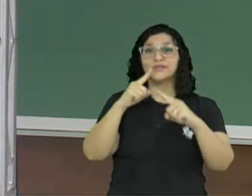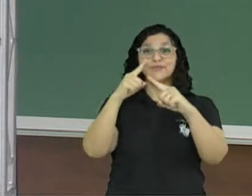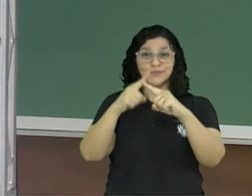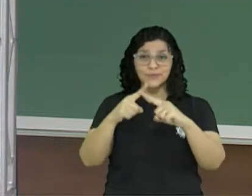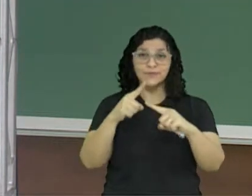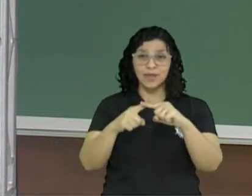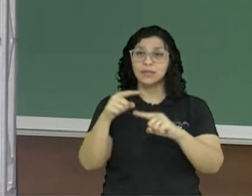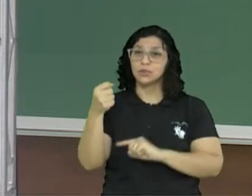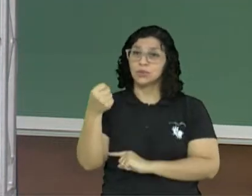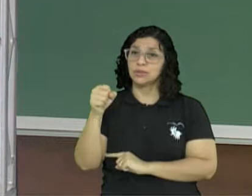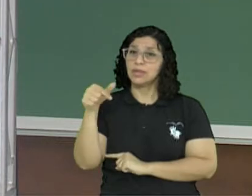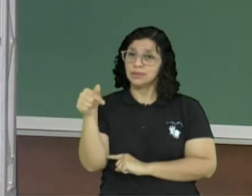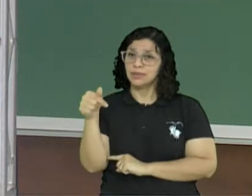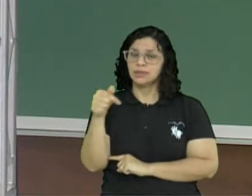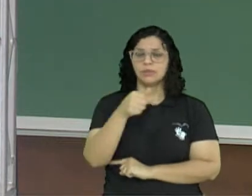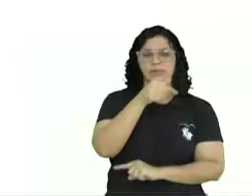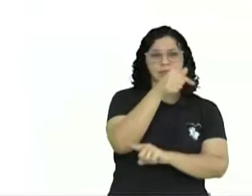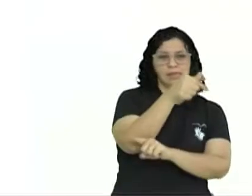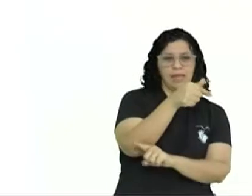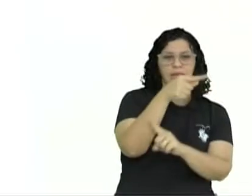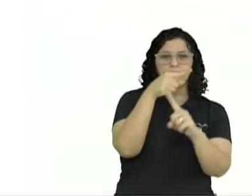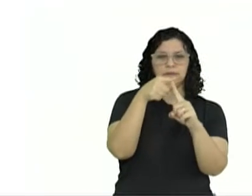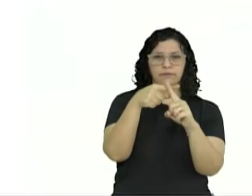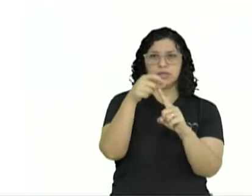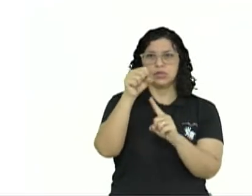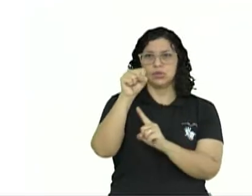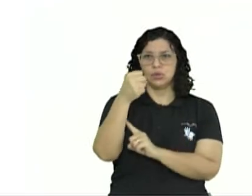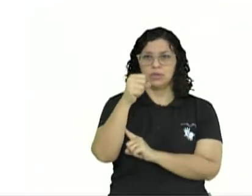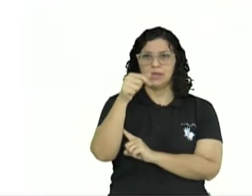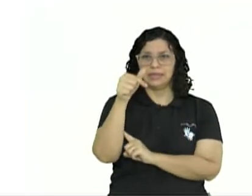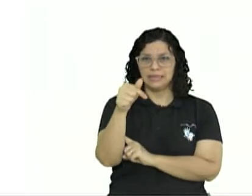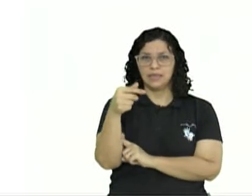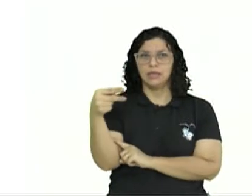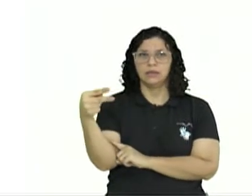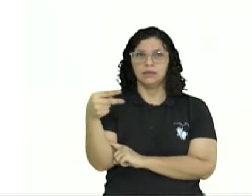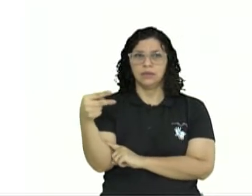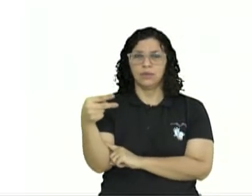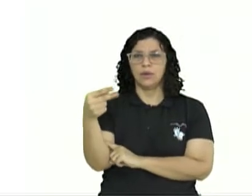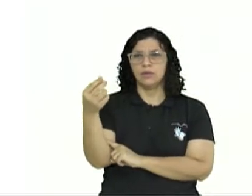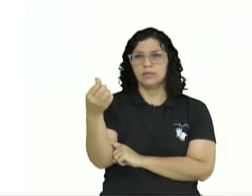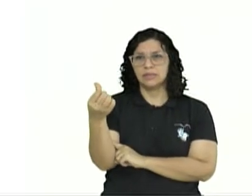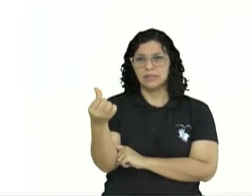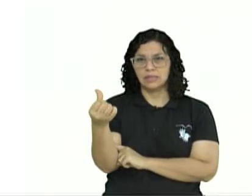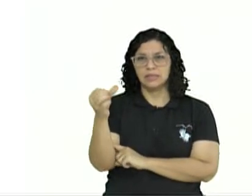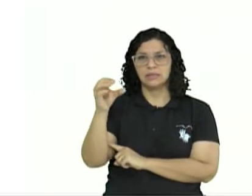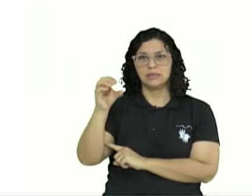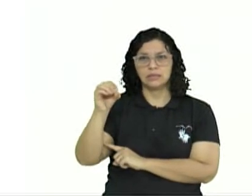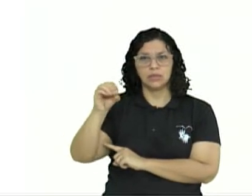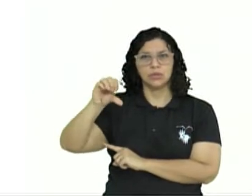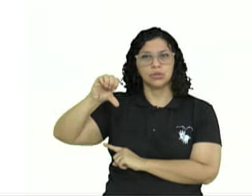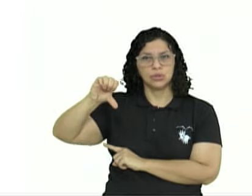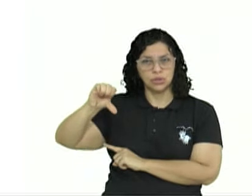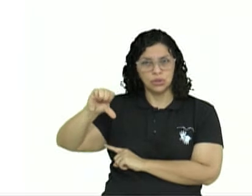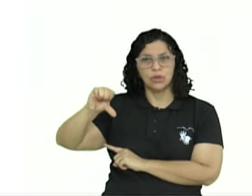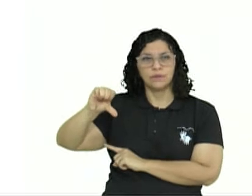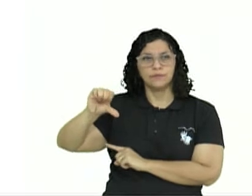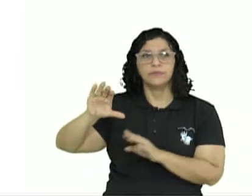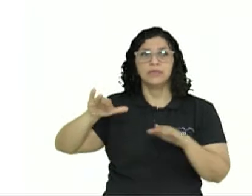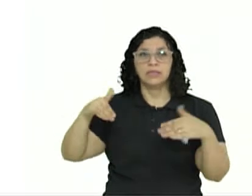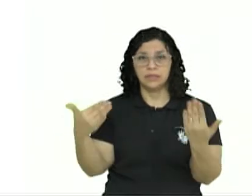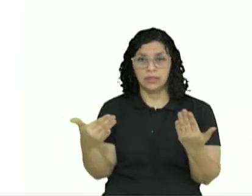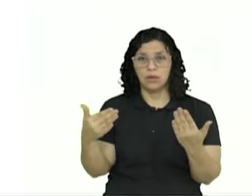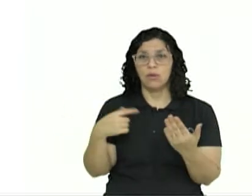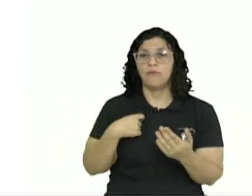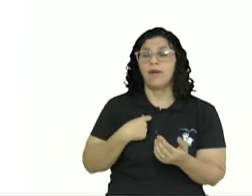de 87 vezes 7. Quando eu faço 87 vezes 7, eu chego à conclusão de 609.